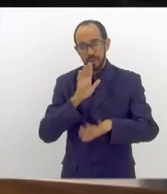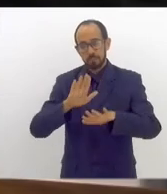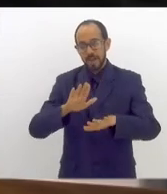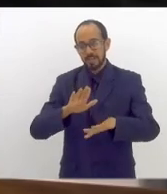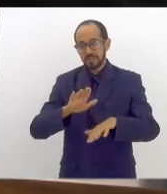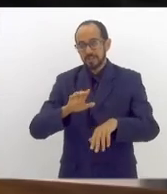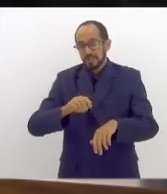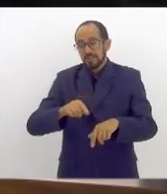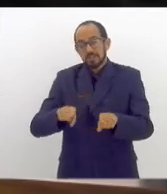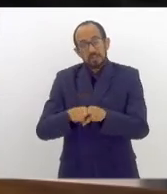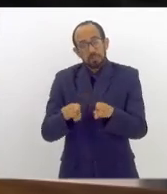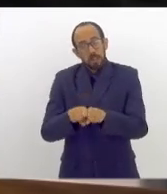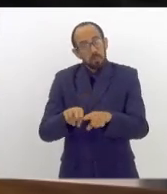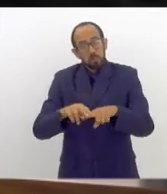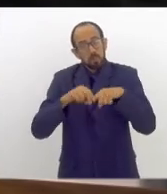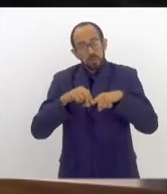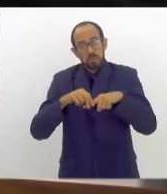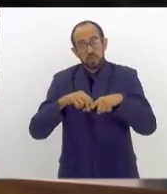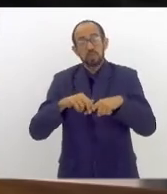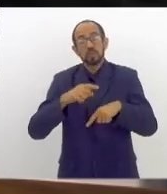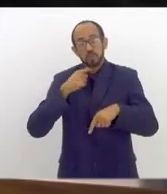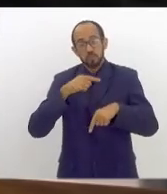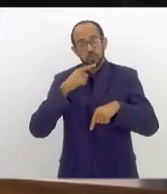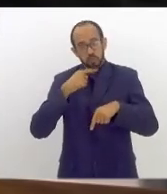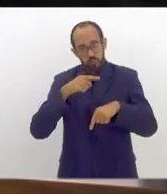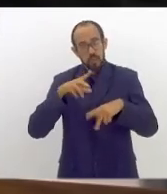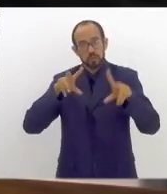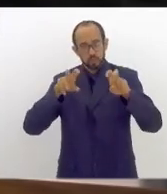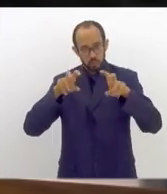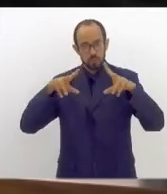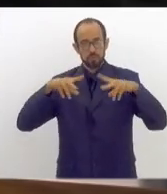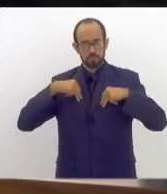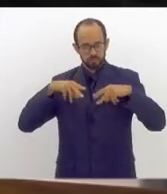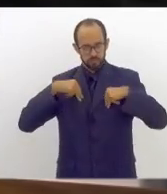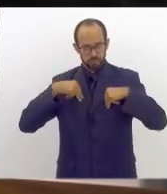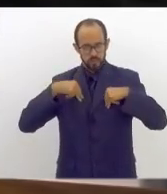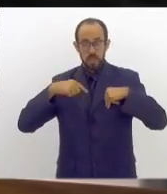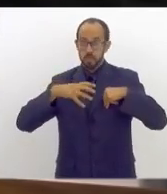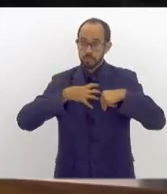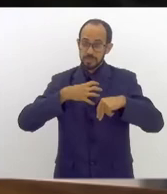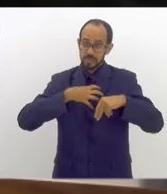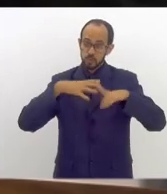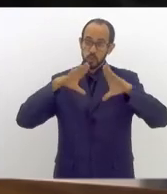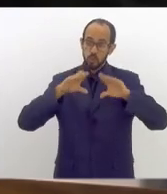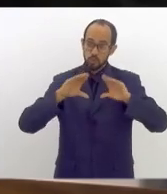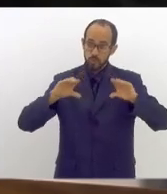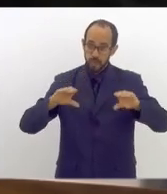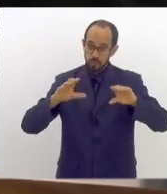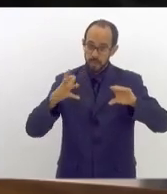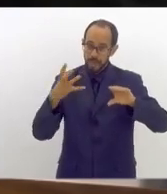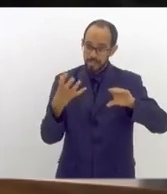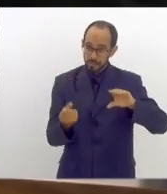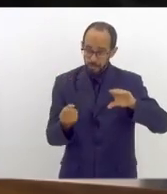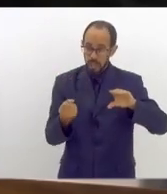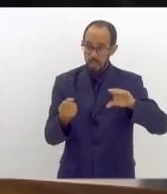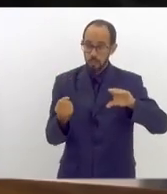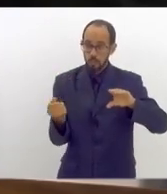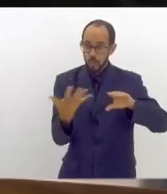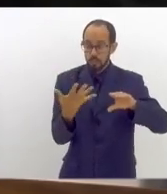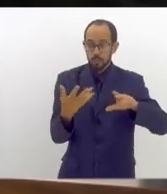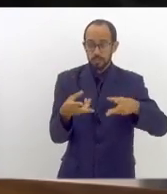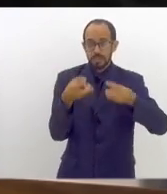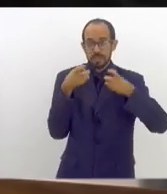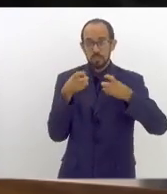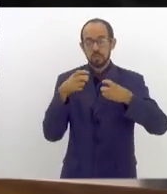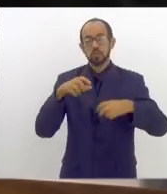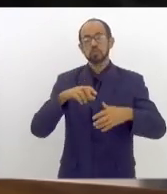me reconheço merecedor dele fico mais confortável para recebê-lo com tudo quando me vejo como parte de